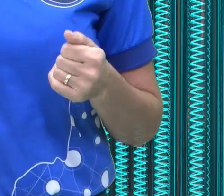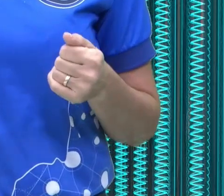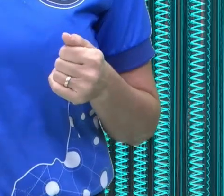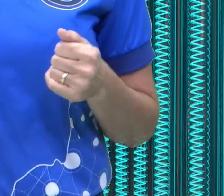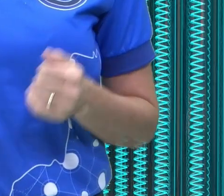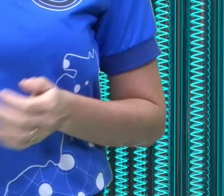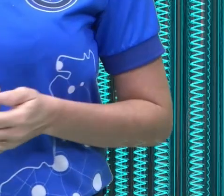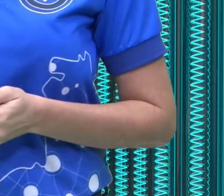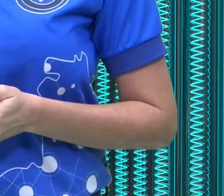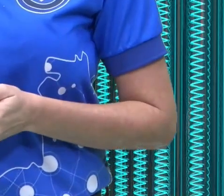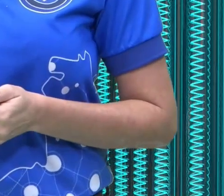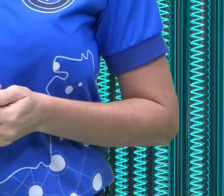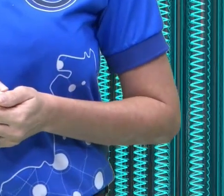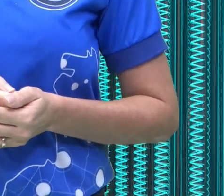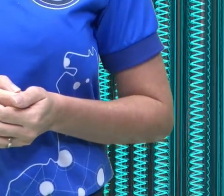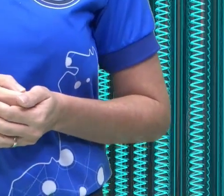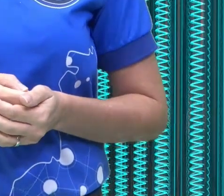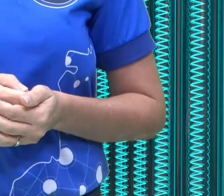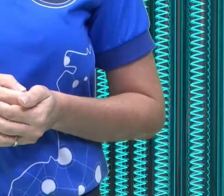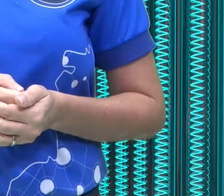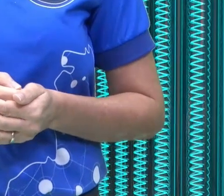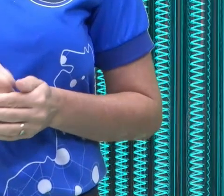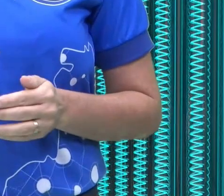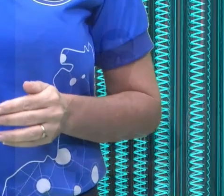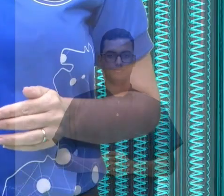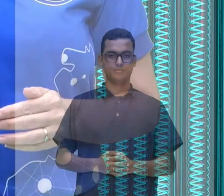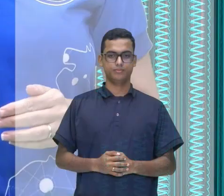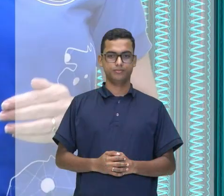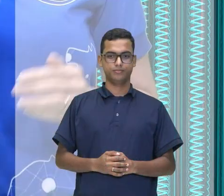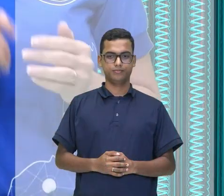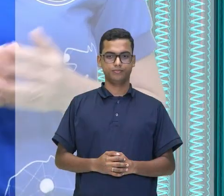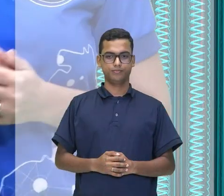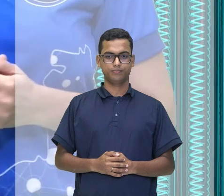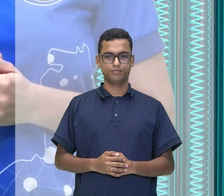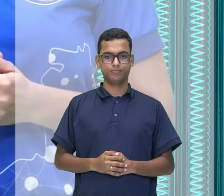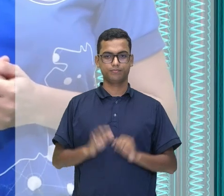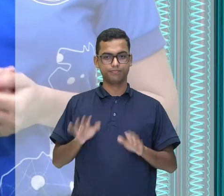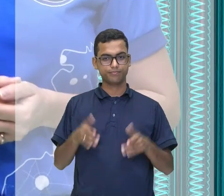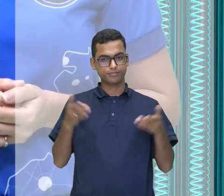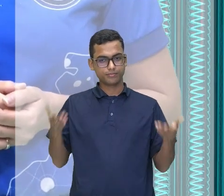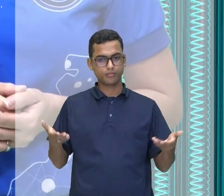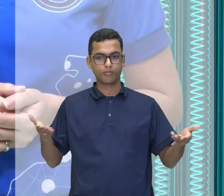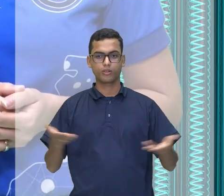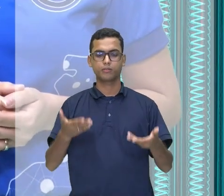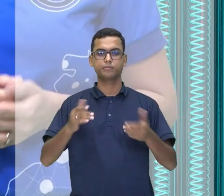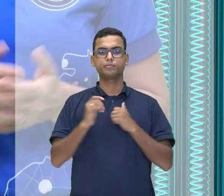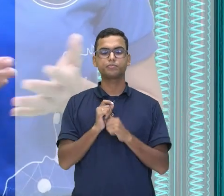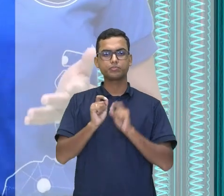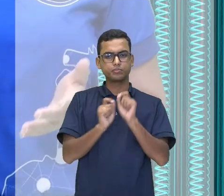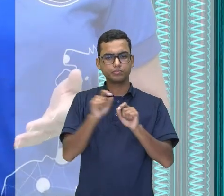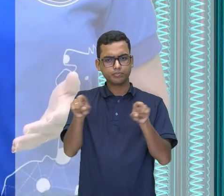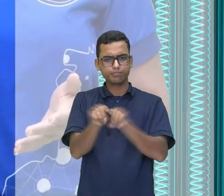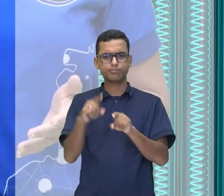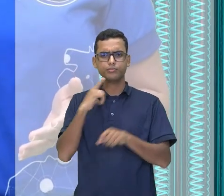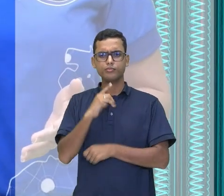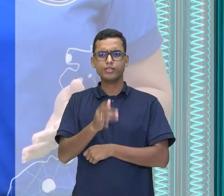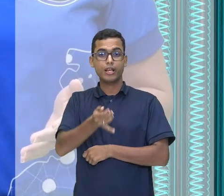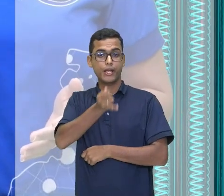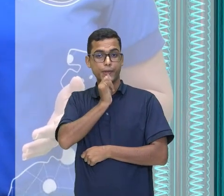que ocorreram antes do acidente, right? Então, vamos ver aqui exemplos de